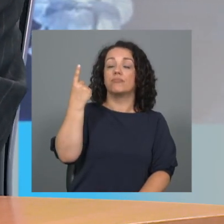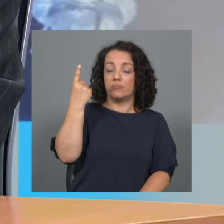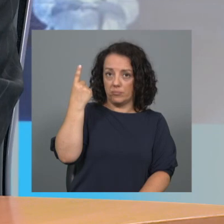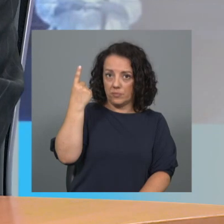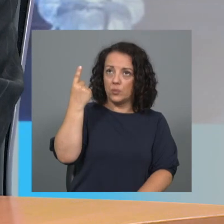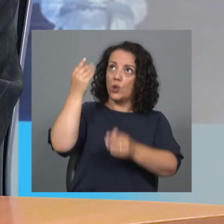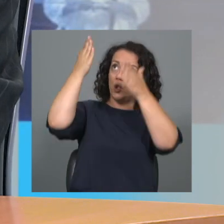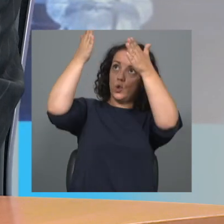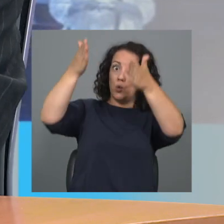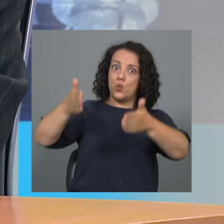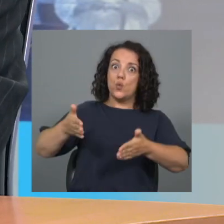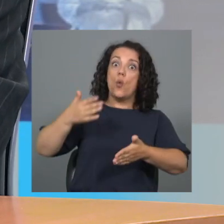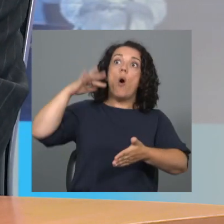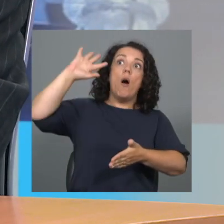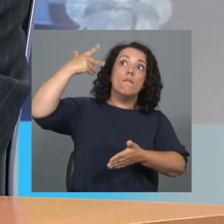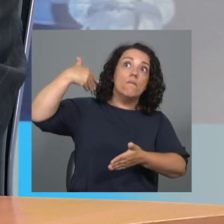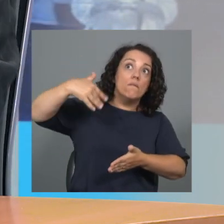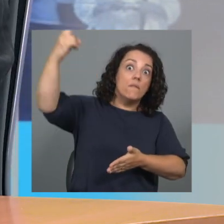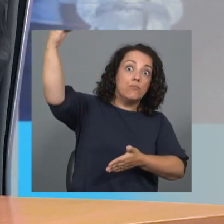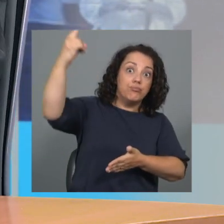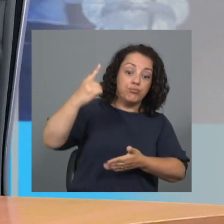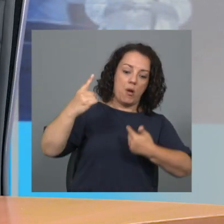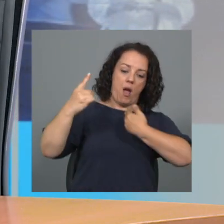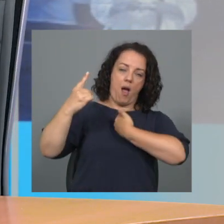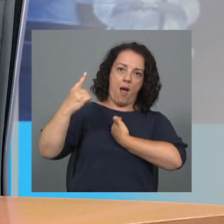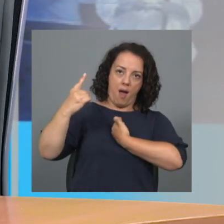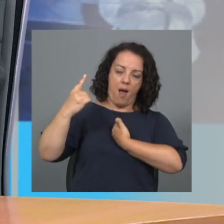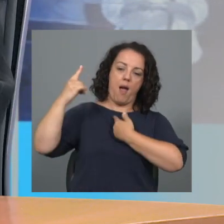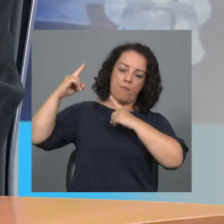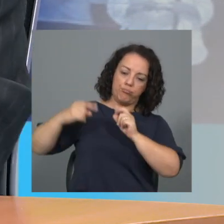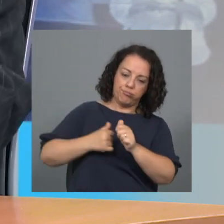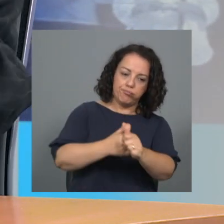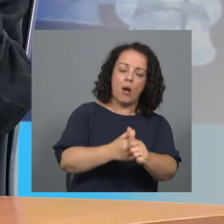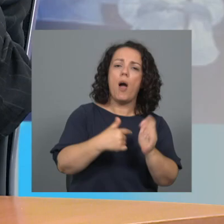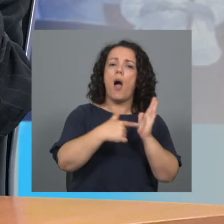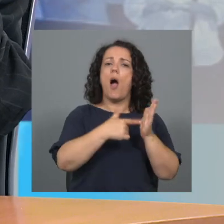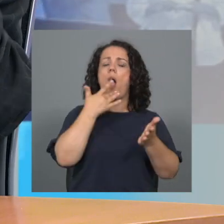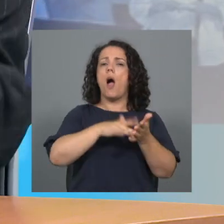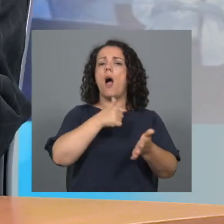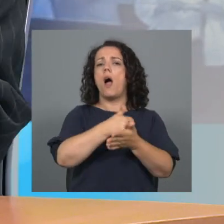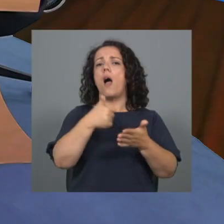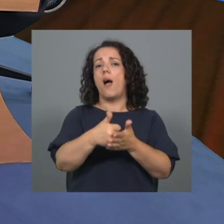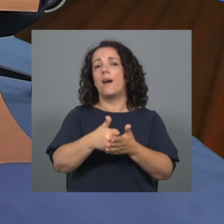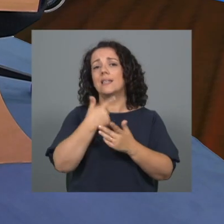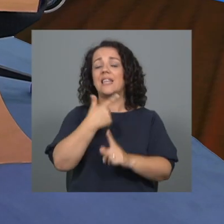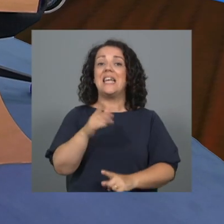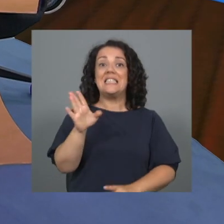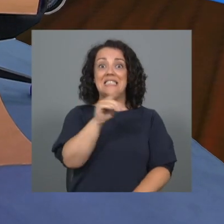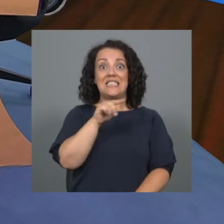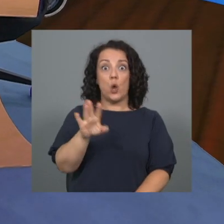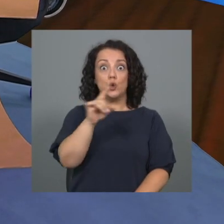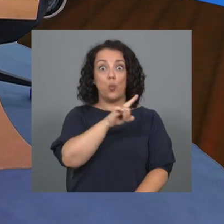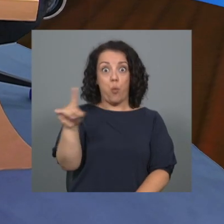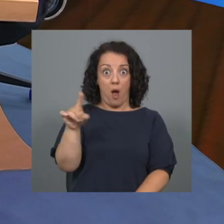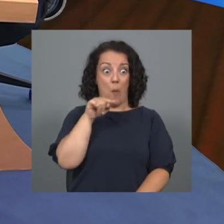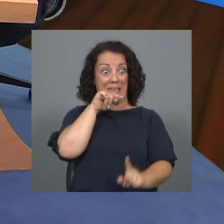do Messias quando ele viesse. E João Batista é dito no próprio Evangelho que é o Elias que devia de vir, que